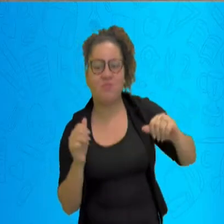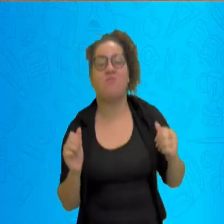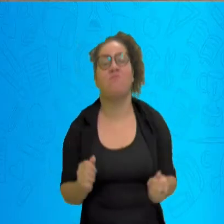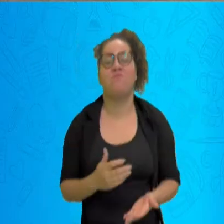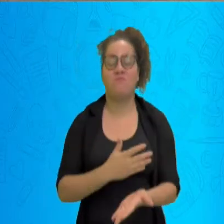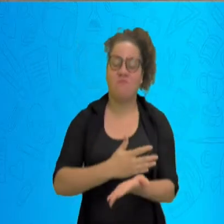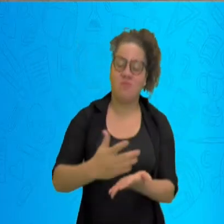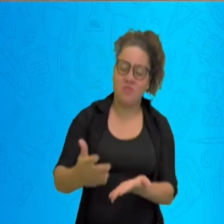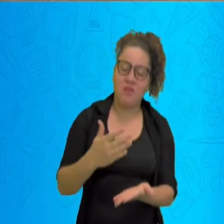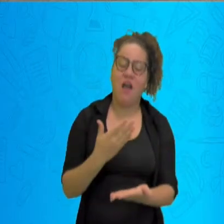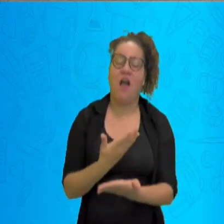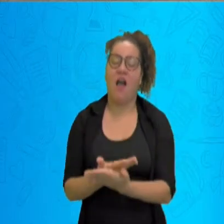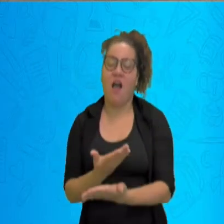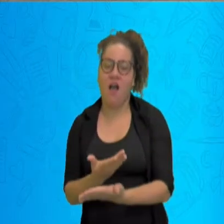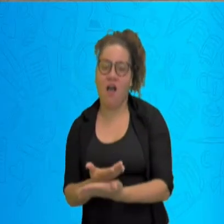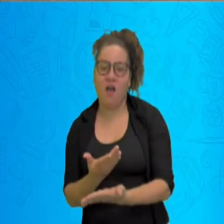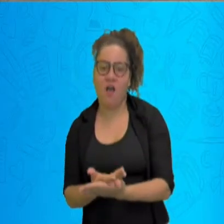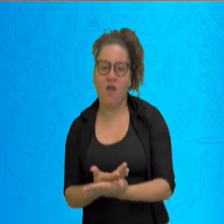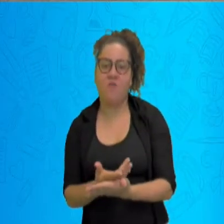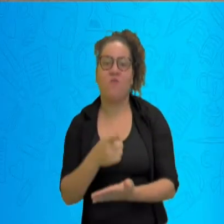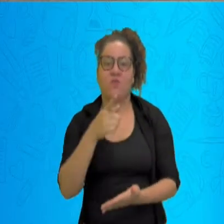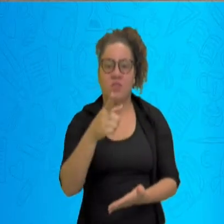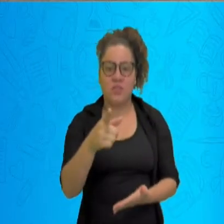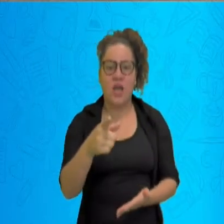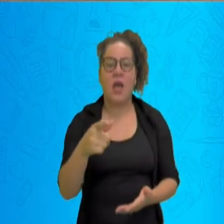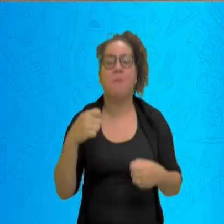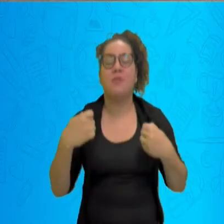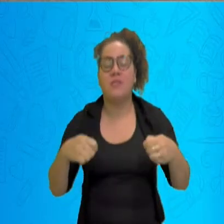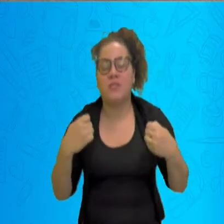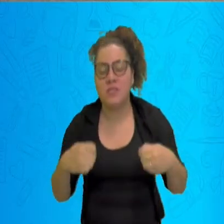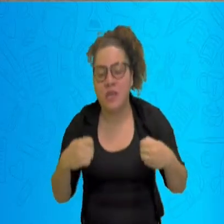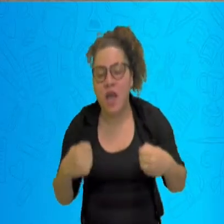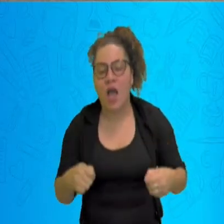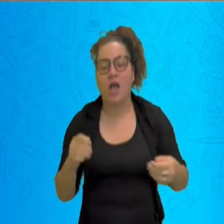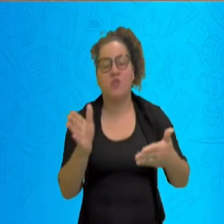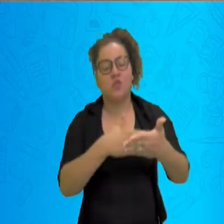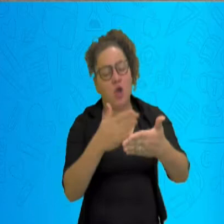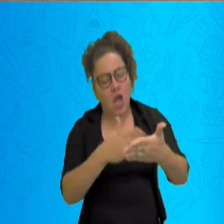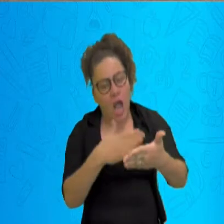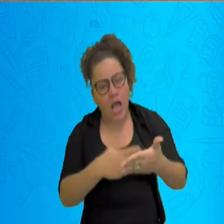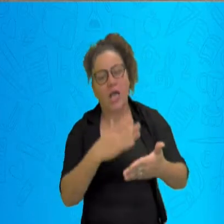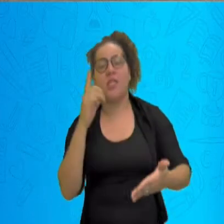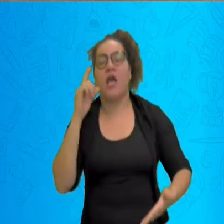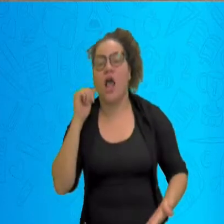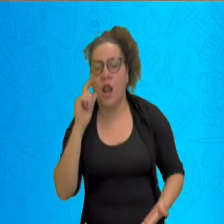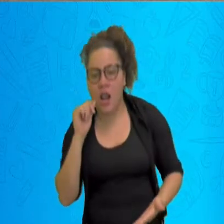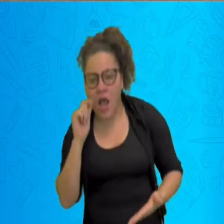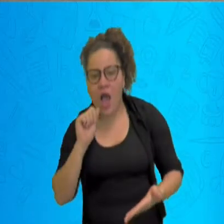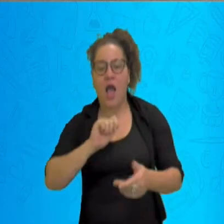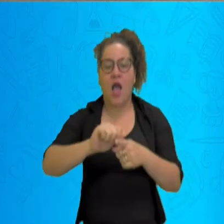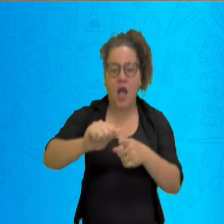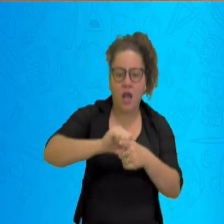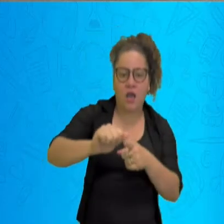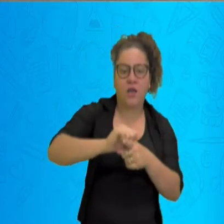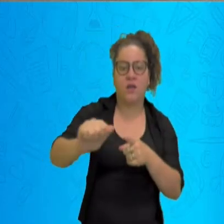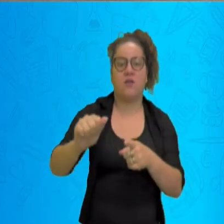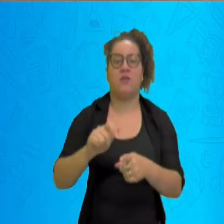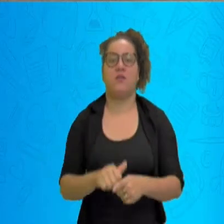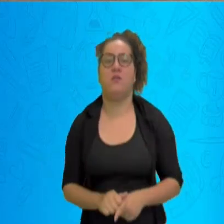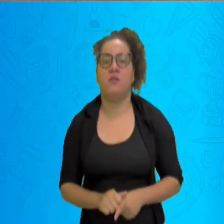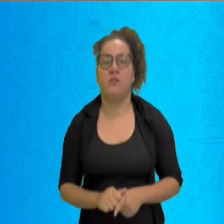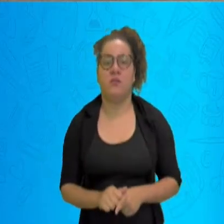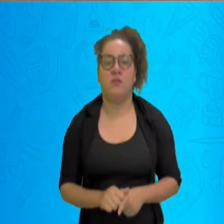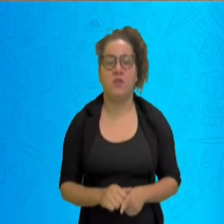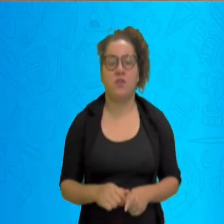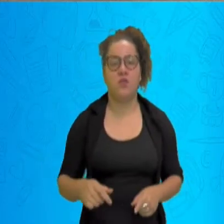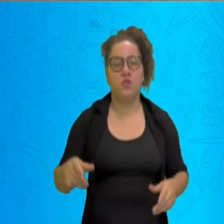essa aula, é necessário que você esteja com o seu material, o seu caderno, lápis, borracha e a